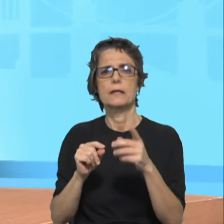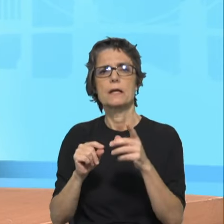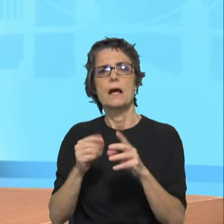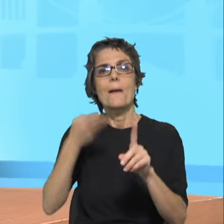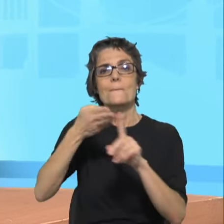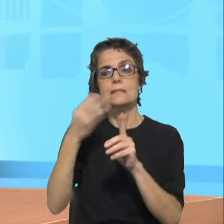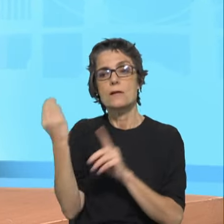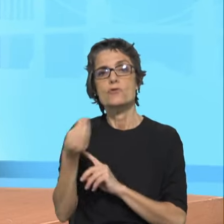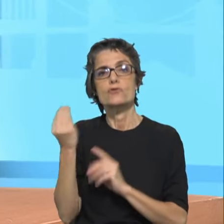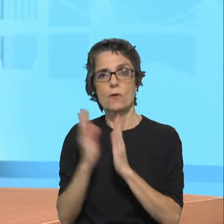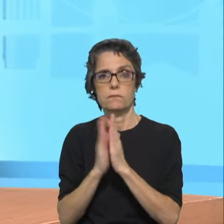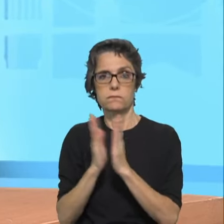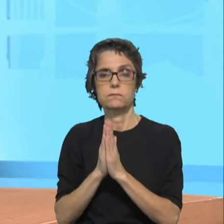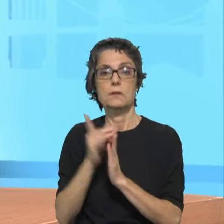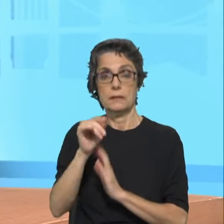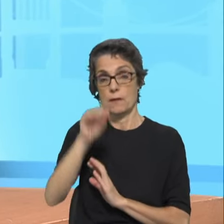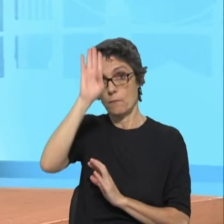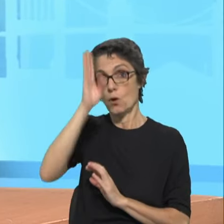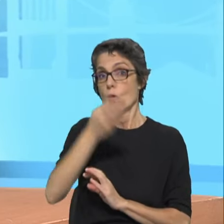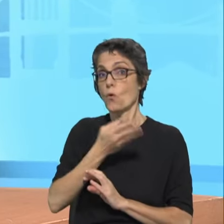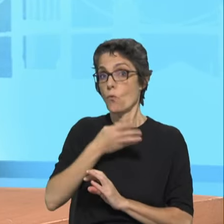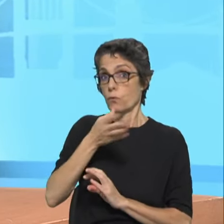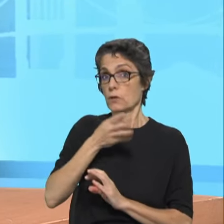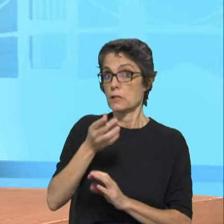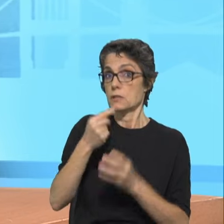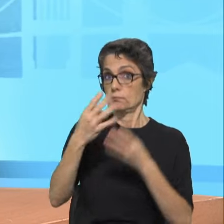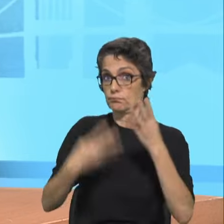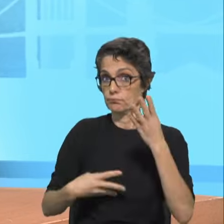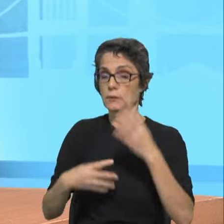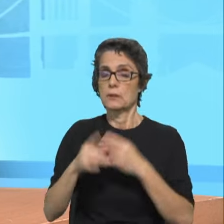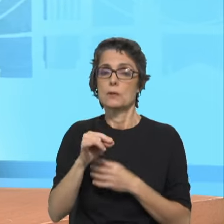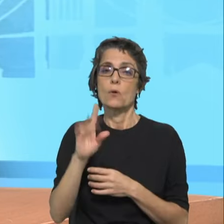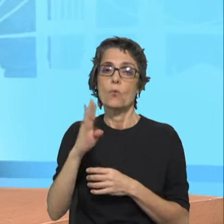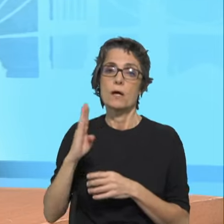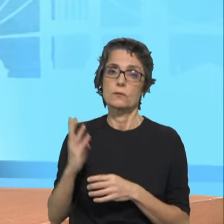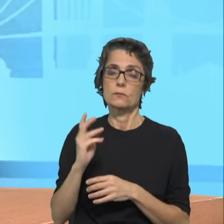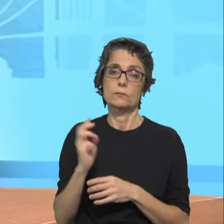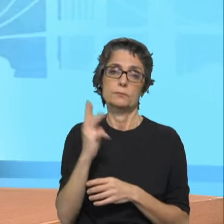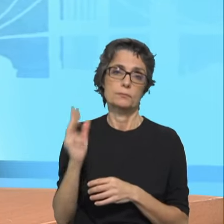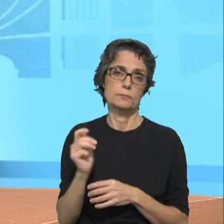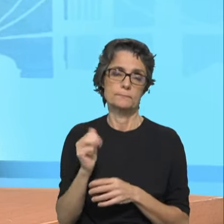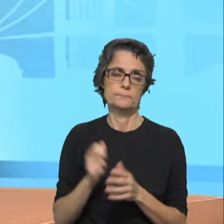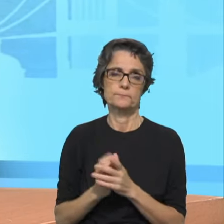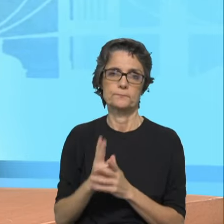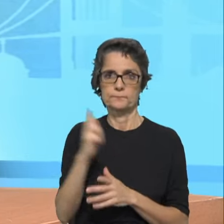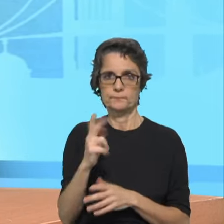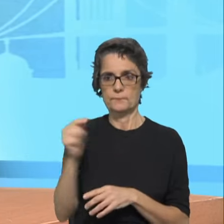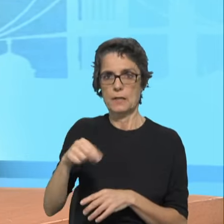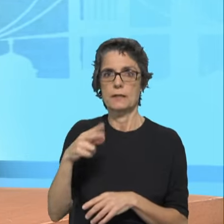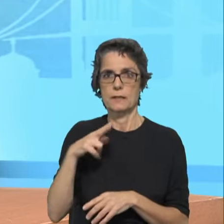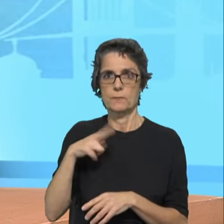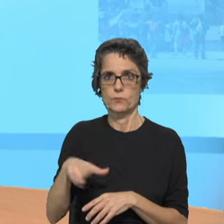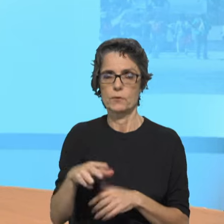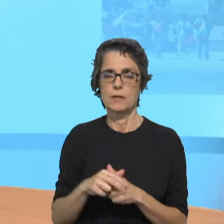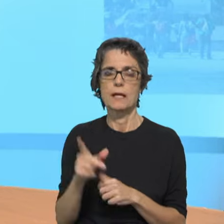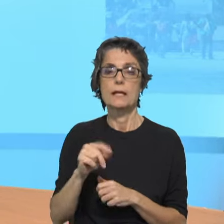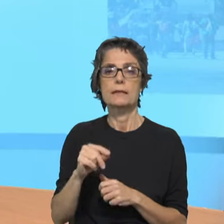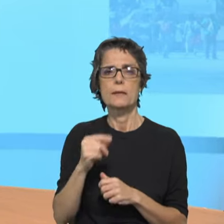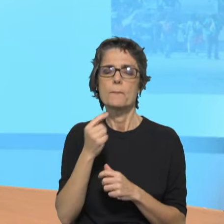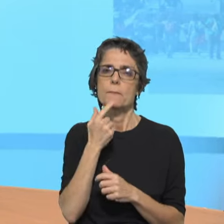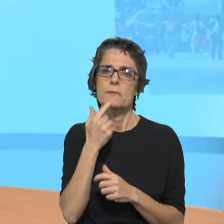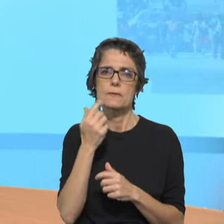algo que o Papa evidenciou diversas vezes quando esteve em Portugal por ocasião da Jornada Mundial da Juventude. Vamos perceber também o lugar da teologia e da